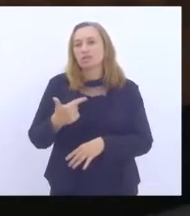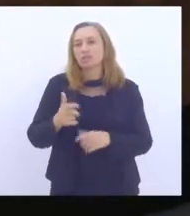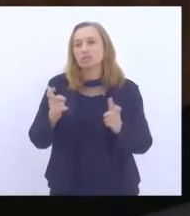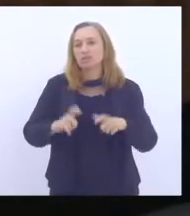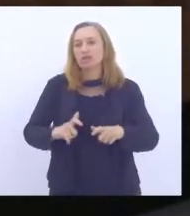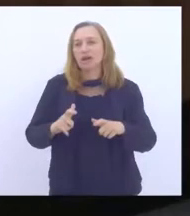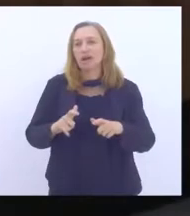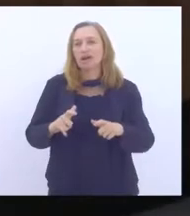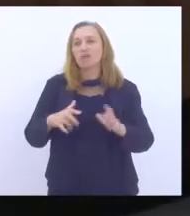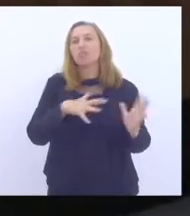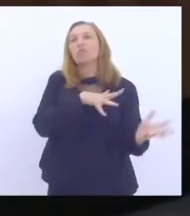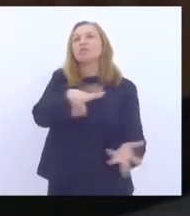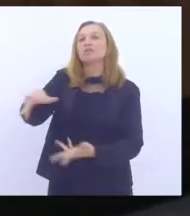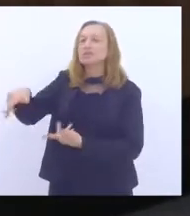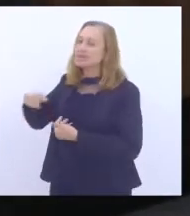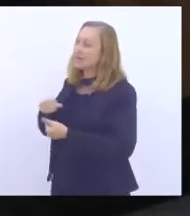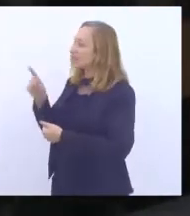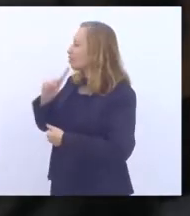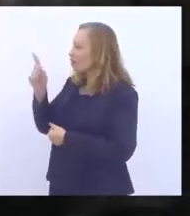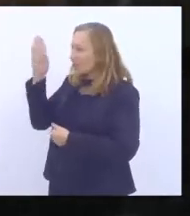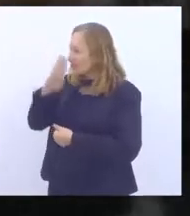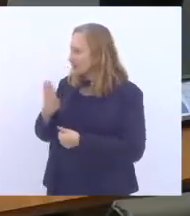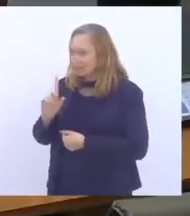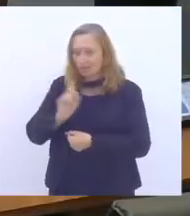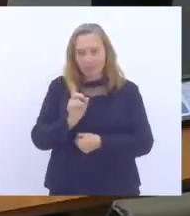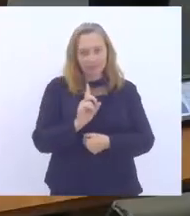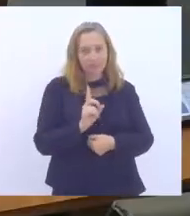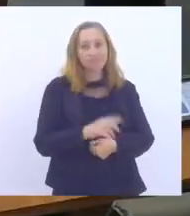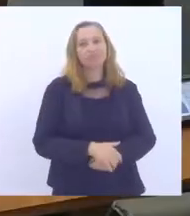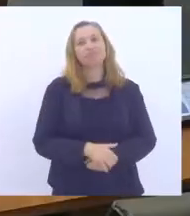brasileiro e mundial